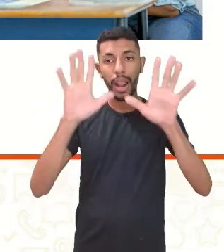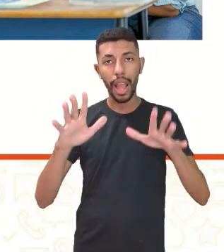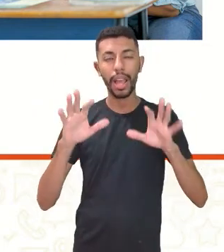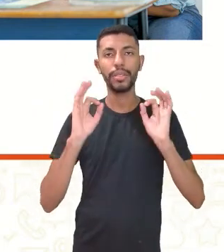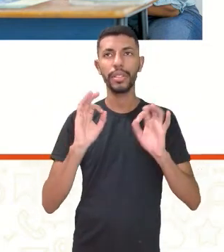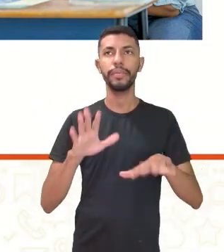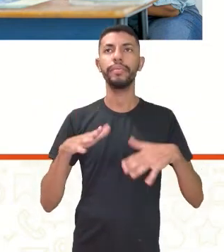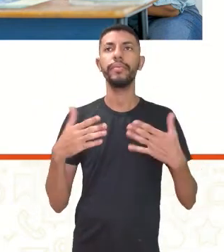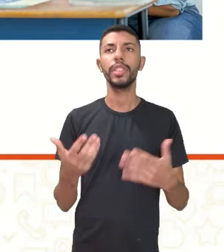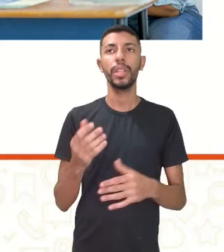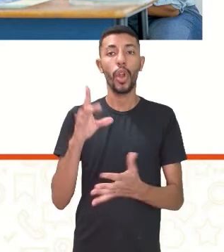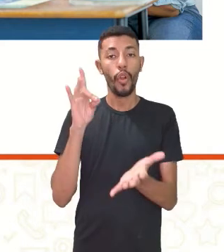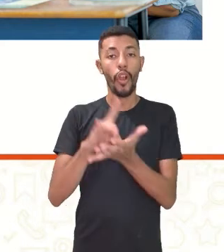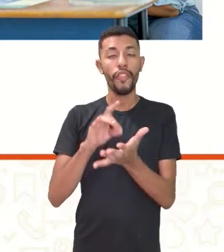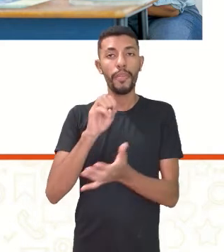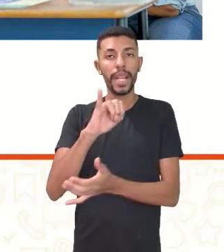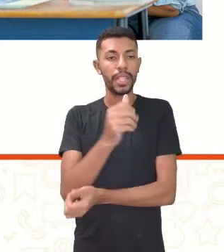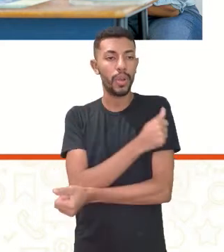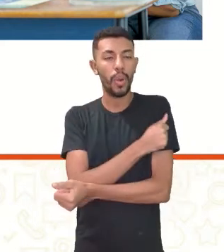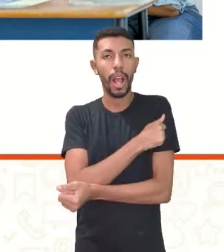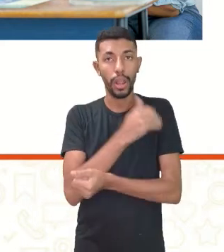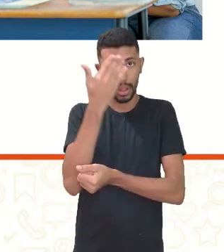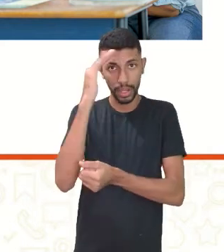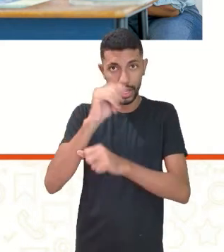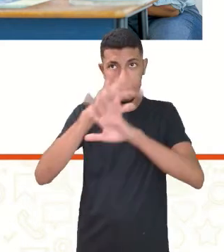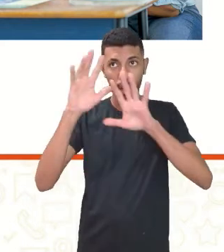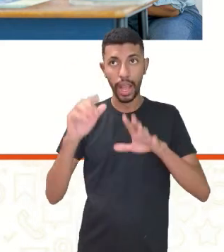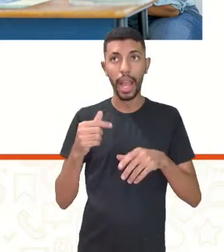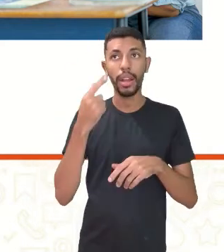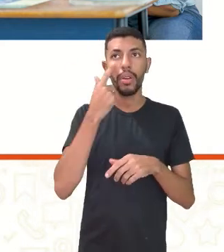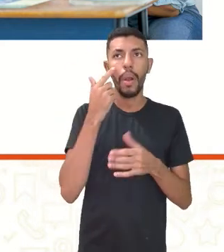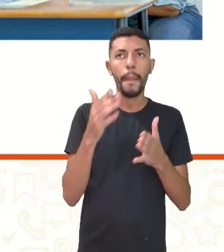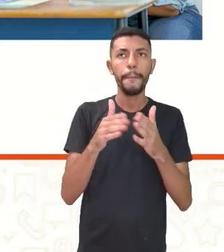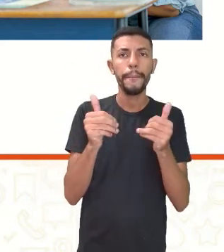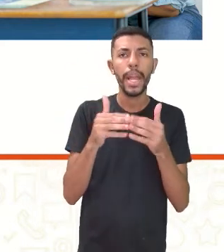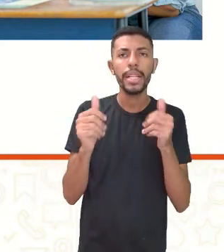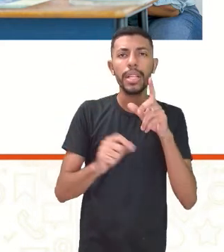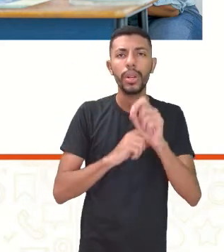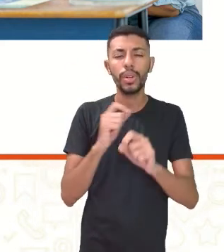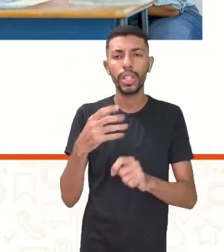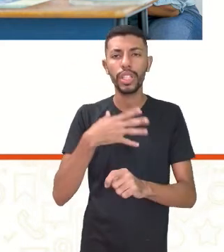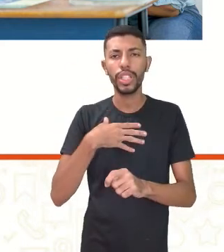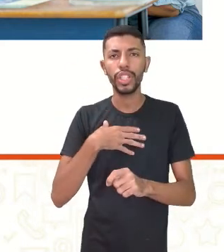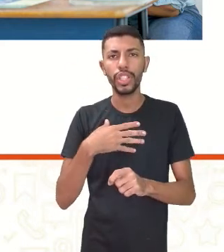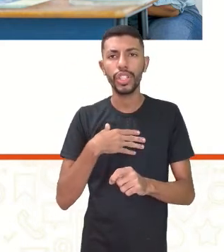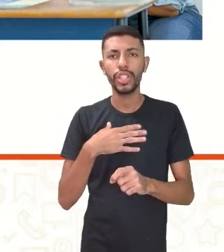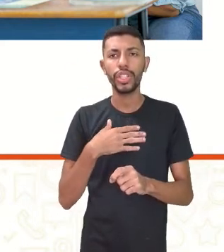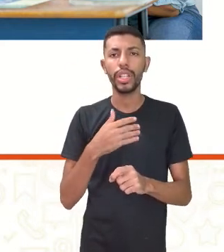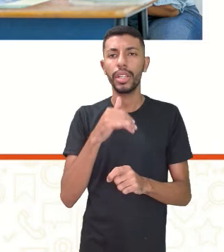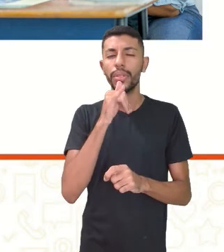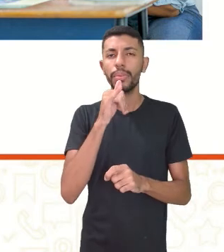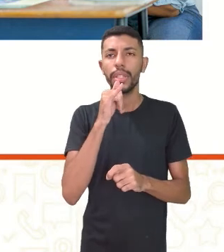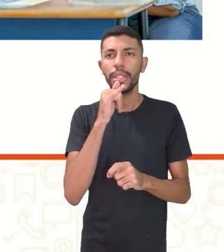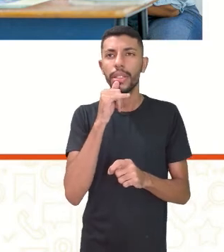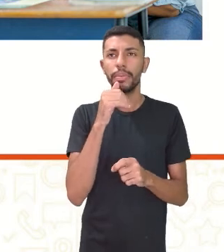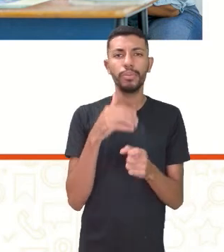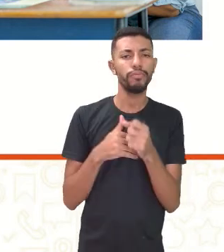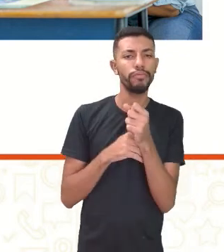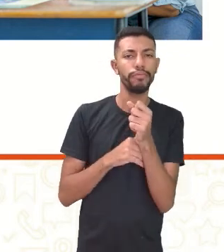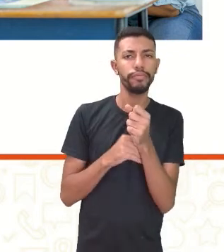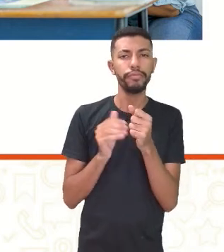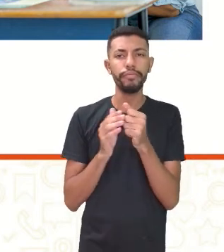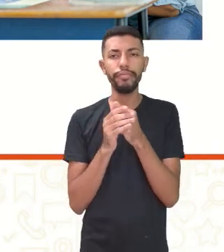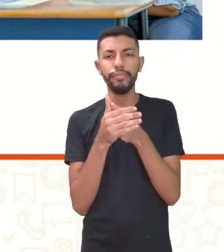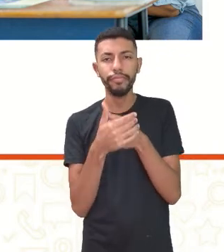entendeu sua mensagem, então peça de maneira muito discreta que ele repita o que foi que você entendeu. Então,